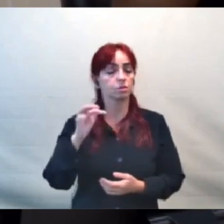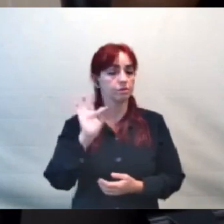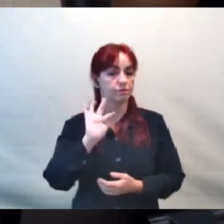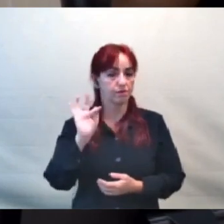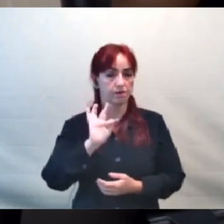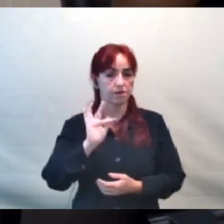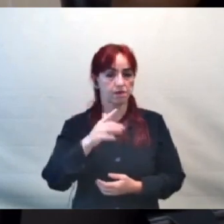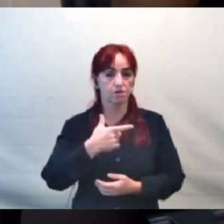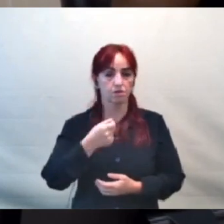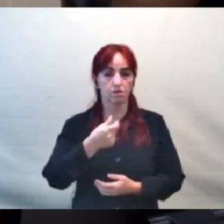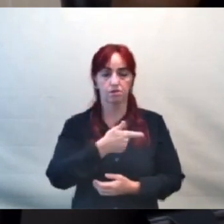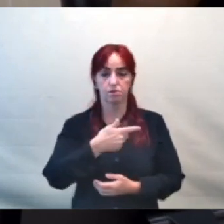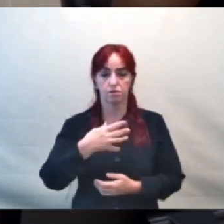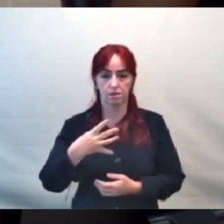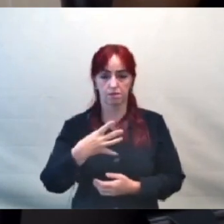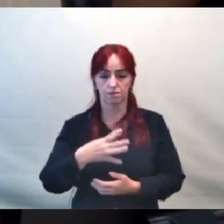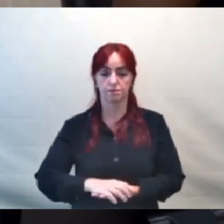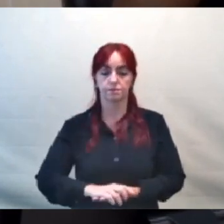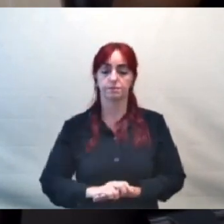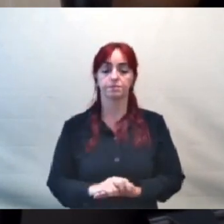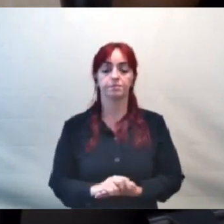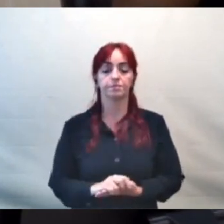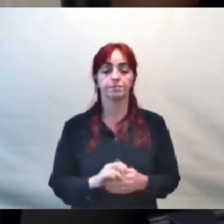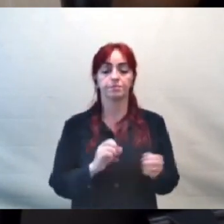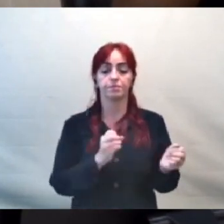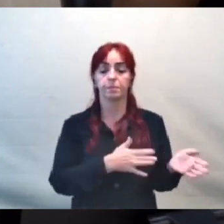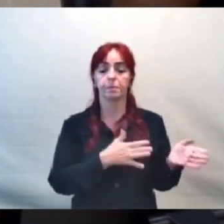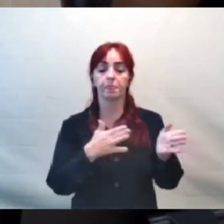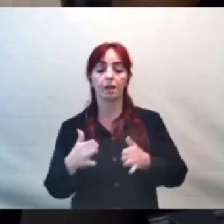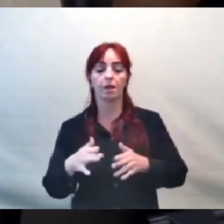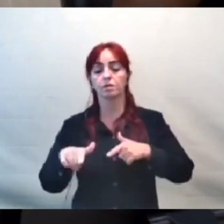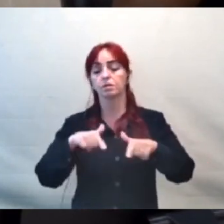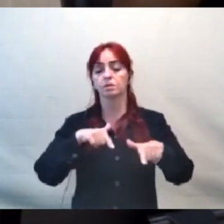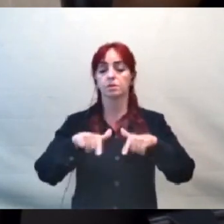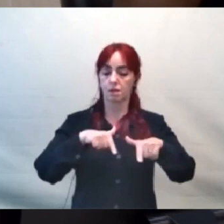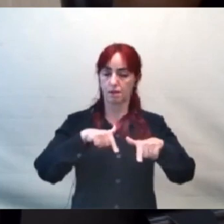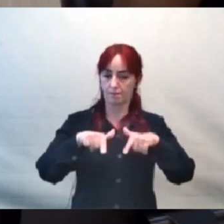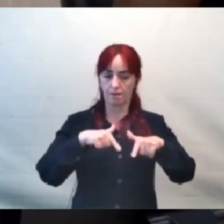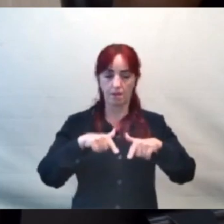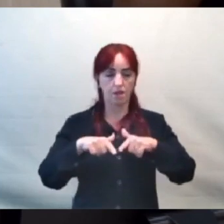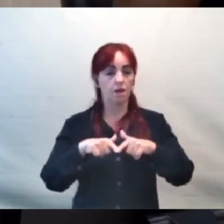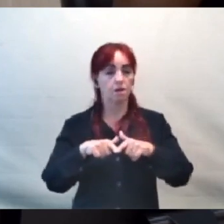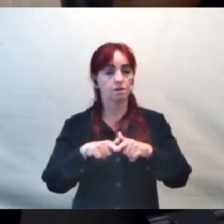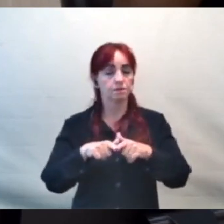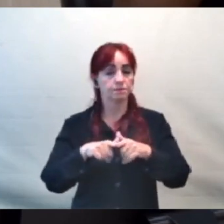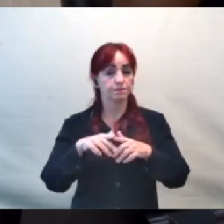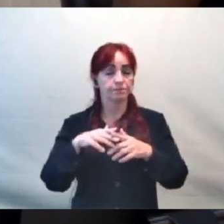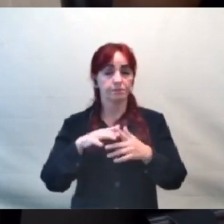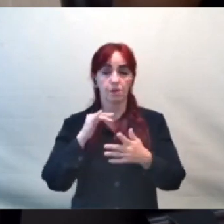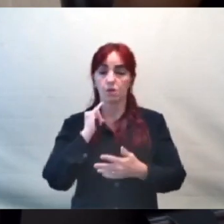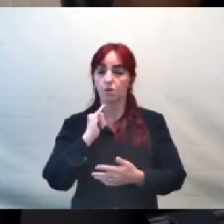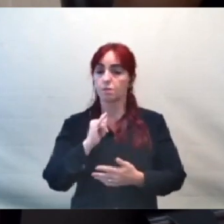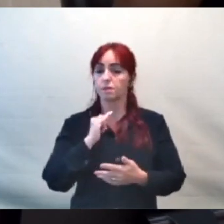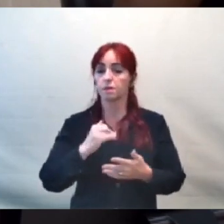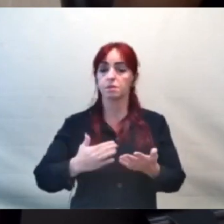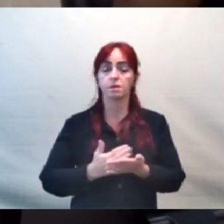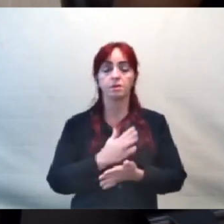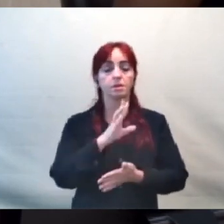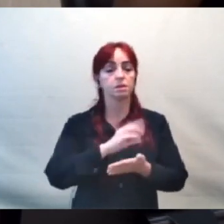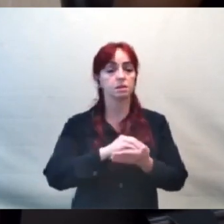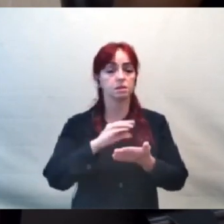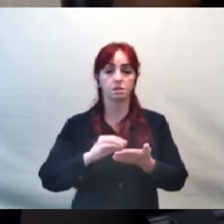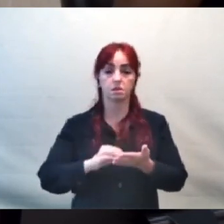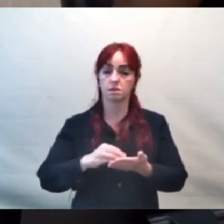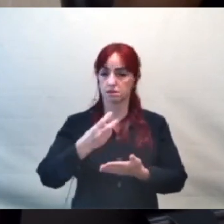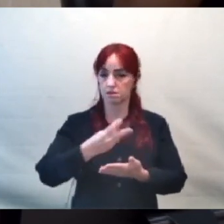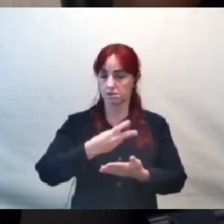28/2/2024. Ordem dos trabalhos, comunicação de aprovação da ata, segundo a ordinária, visto